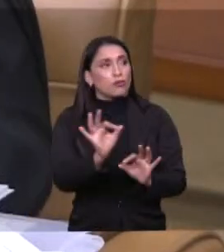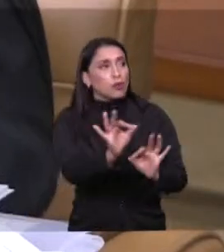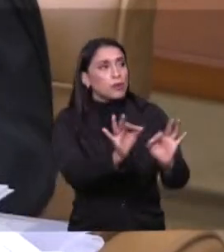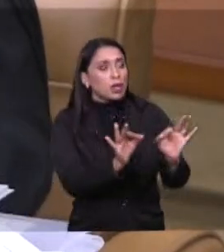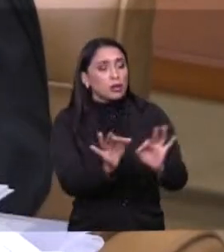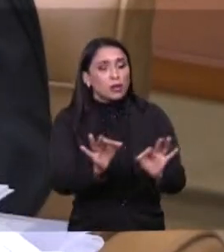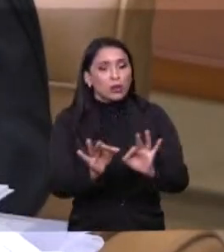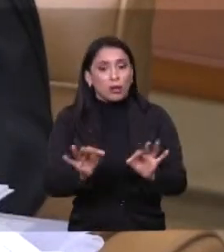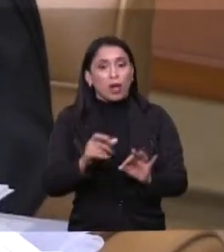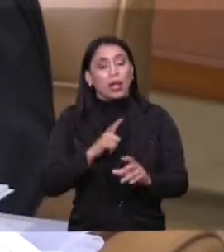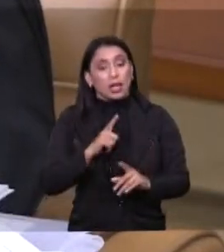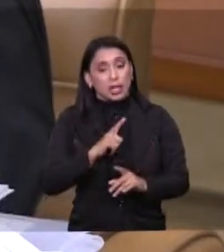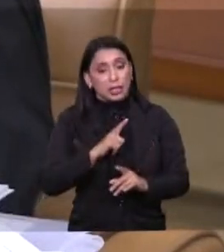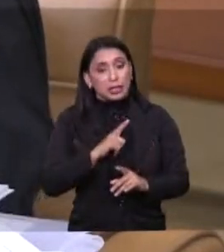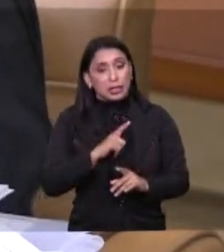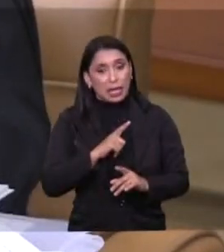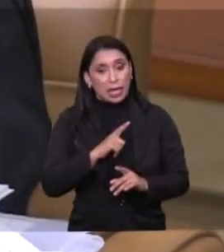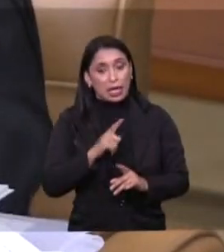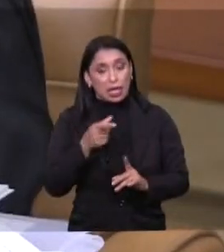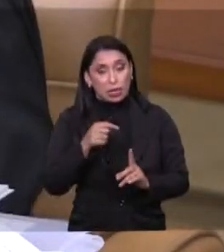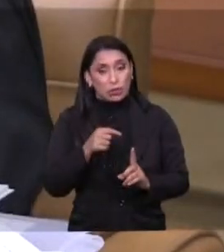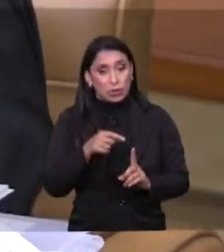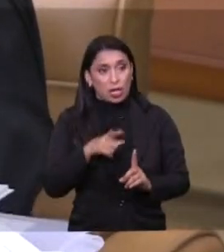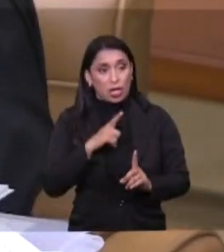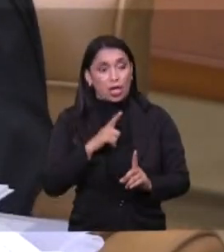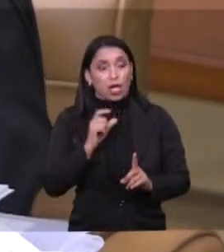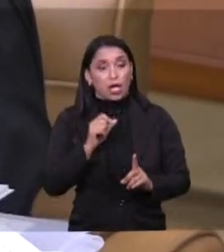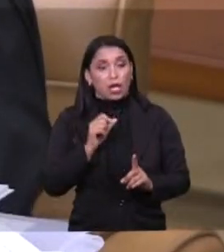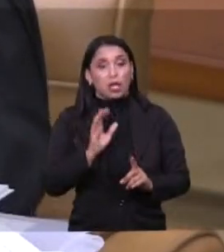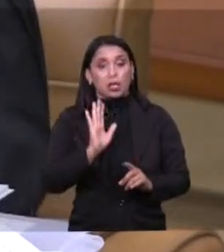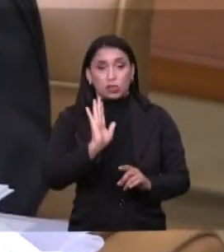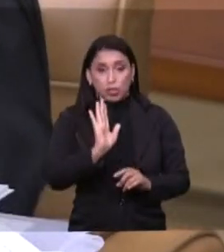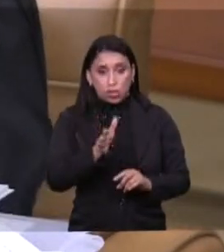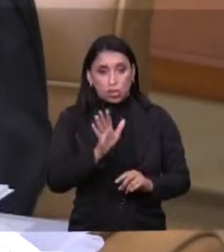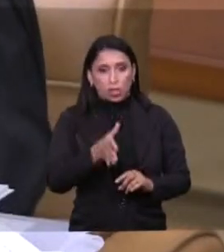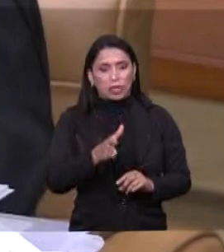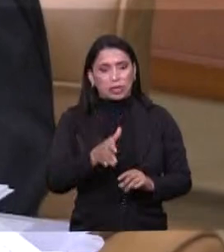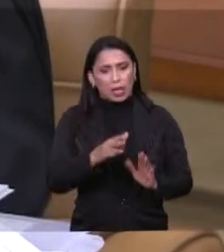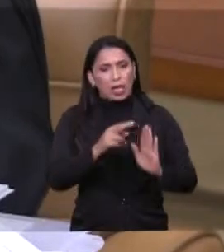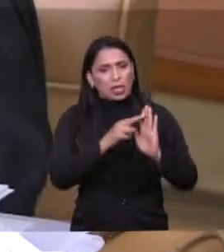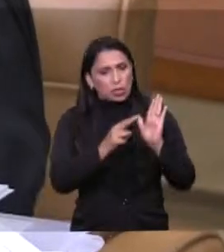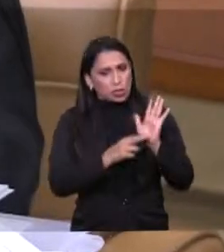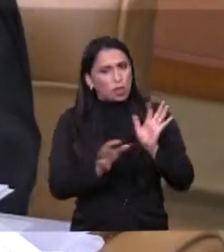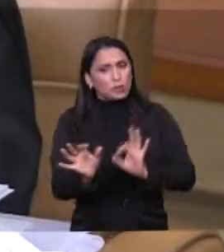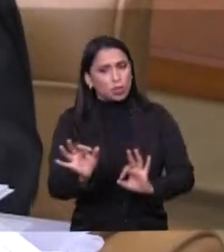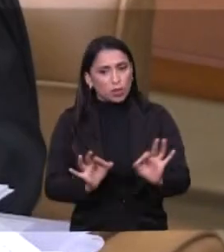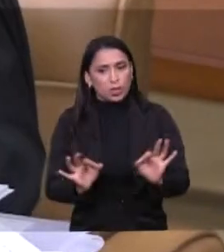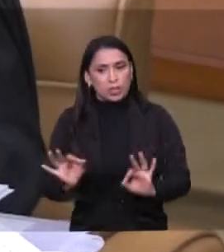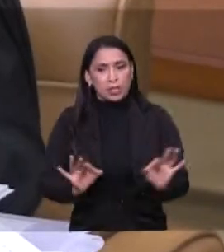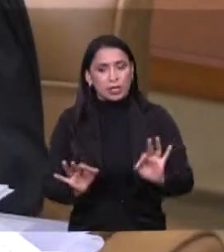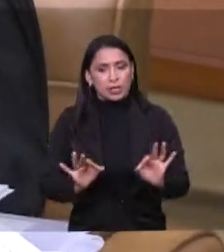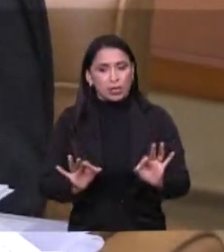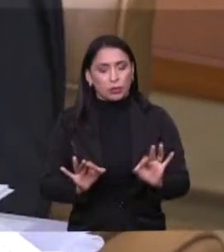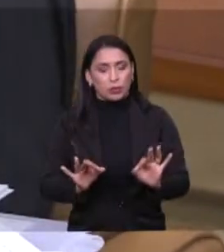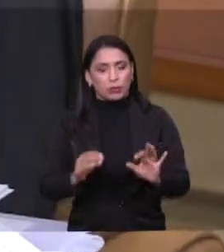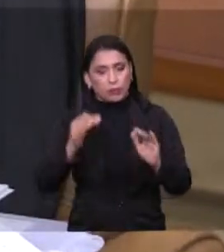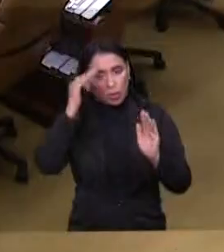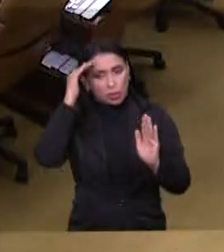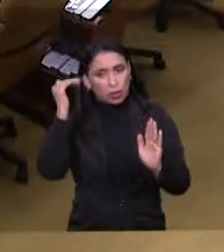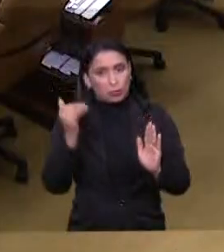significa que será investido em cargo previsto nas normas de organização judiciária. Ministra